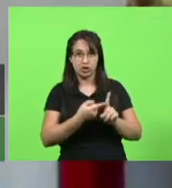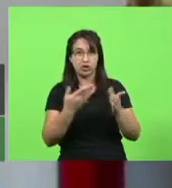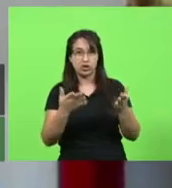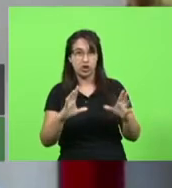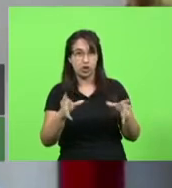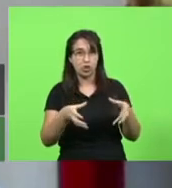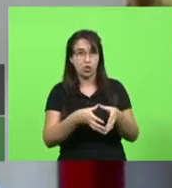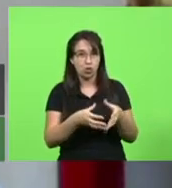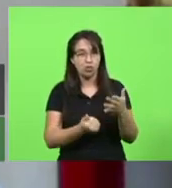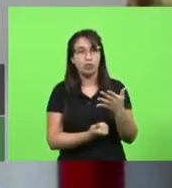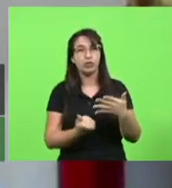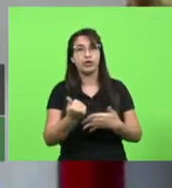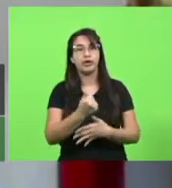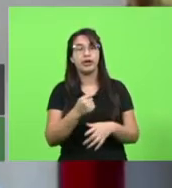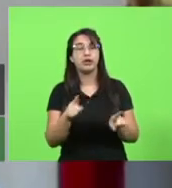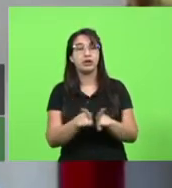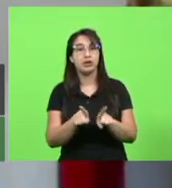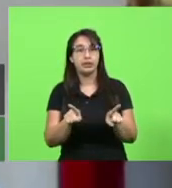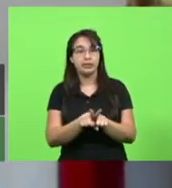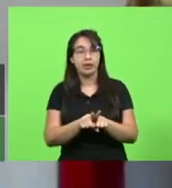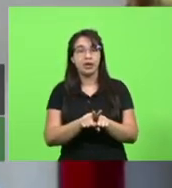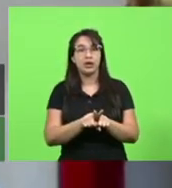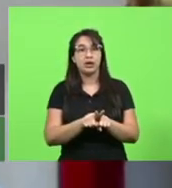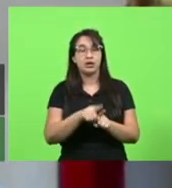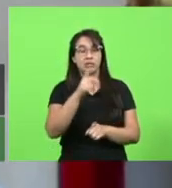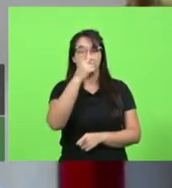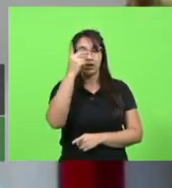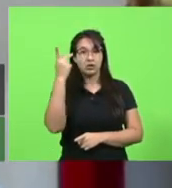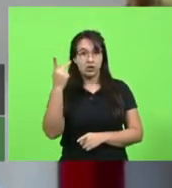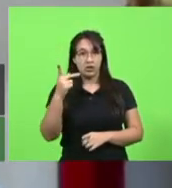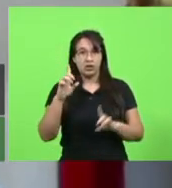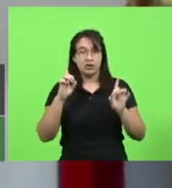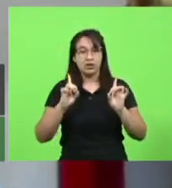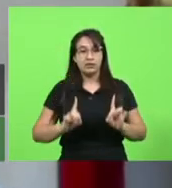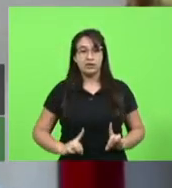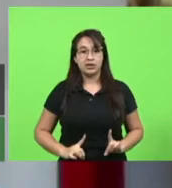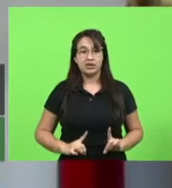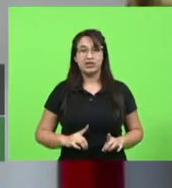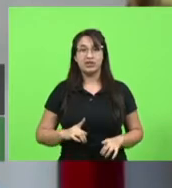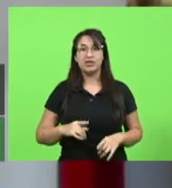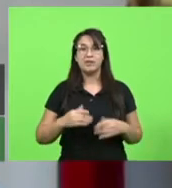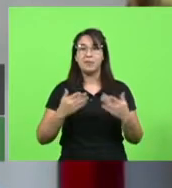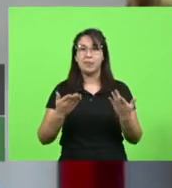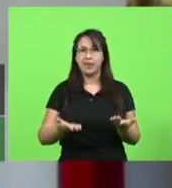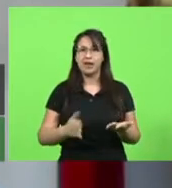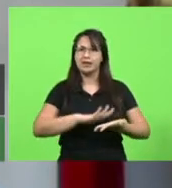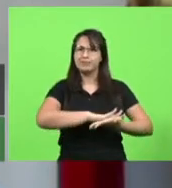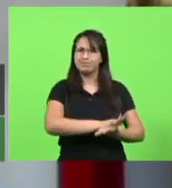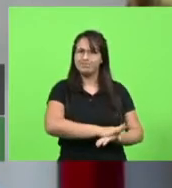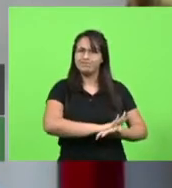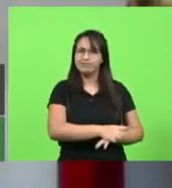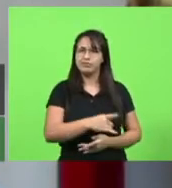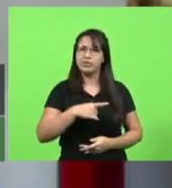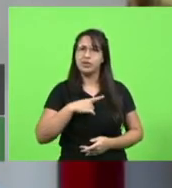com deficiência, ela foi altamente excludente, porque ela considerou um critério social, que é o BPC, né,